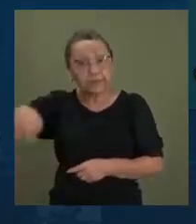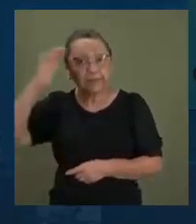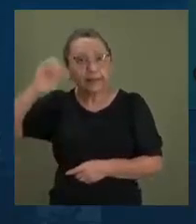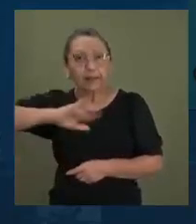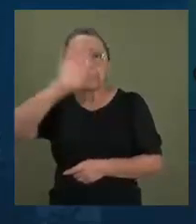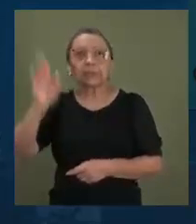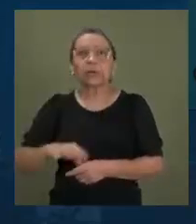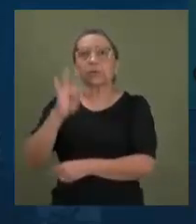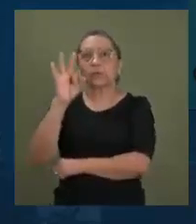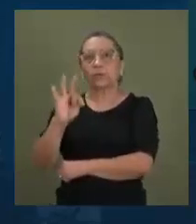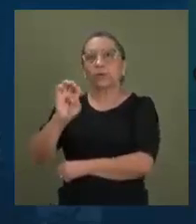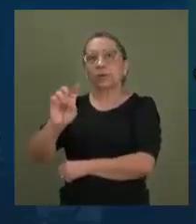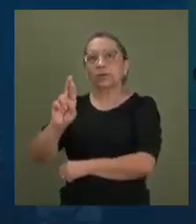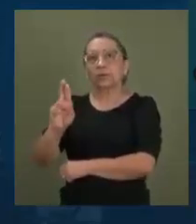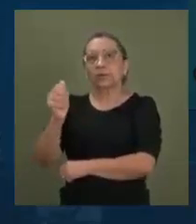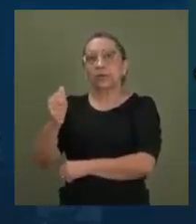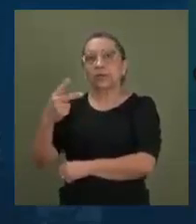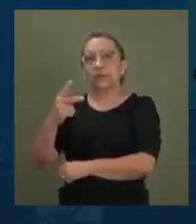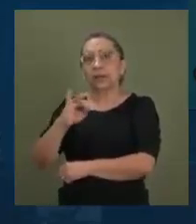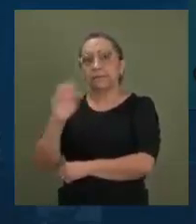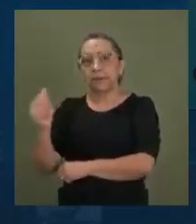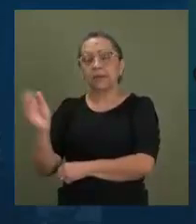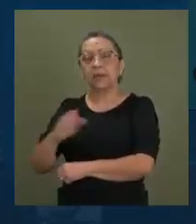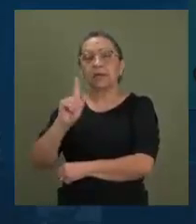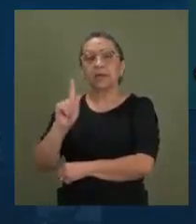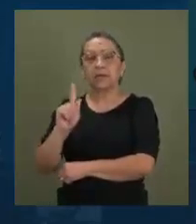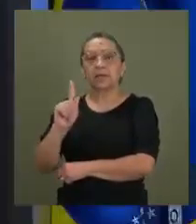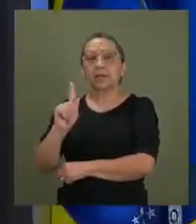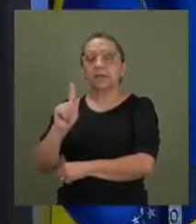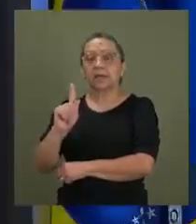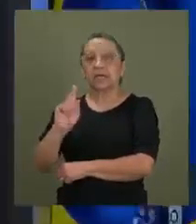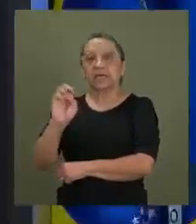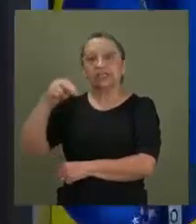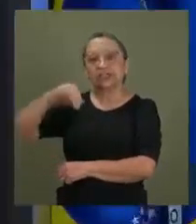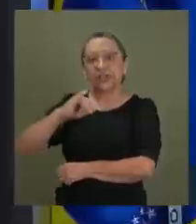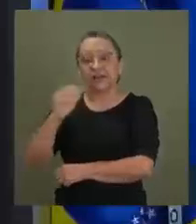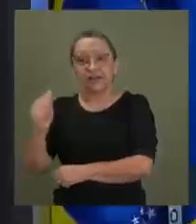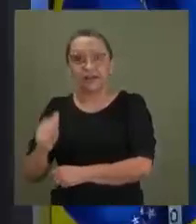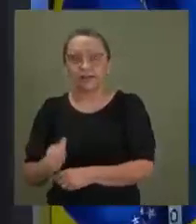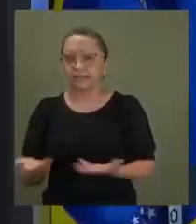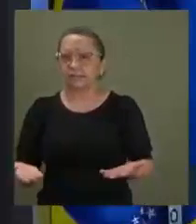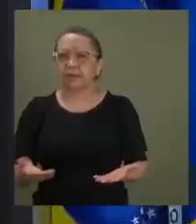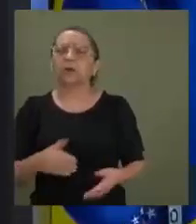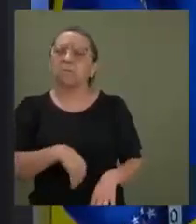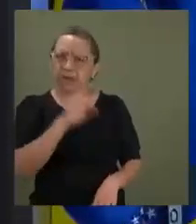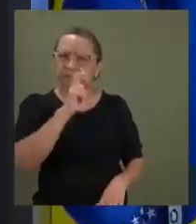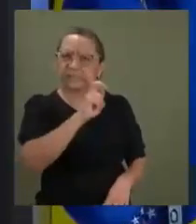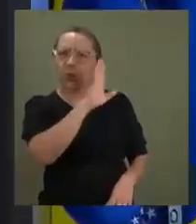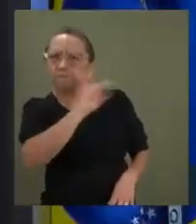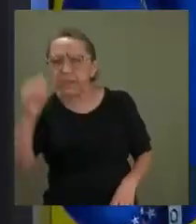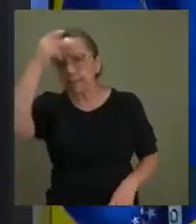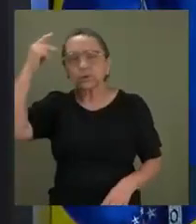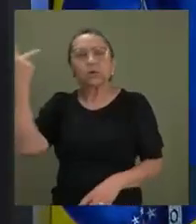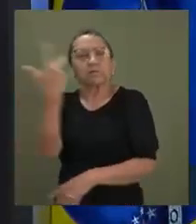gênica, nunca feito em massa mundialmente. Mais de 5 bilhões de pessoas foram vacinadas.